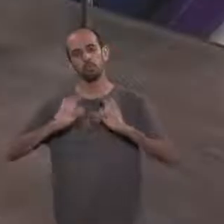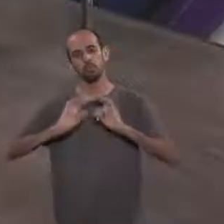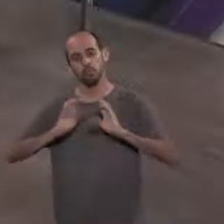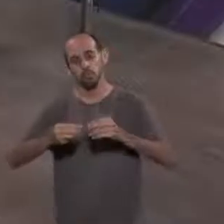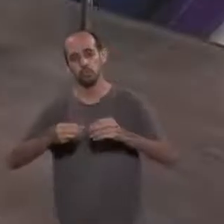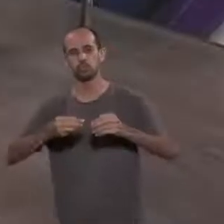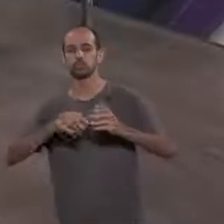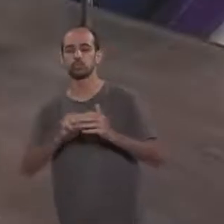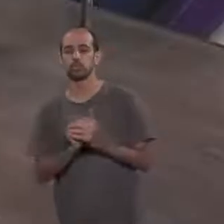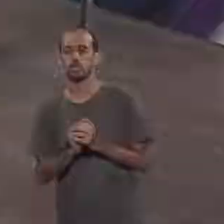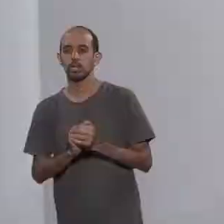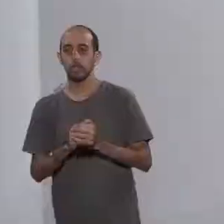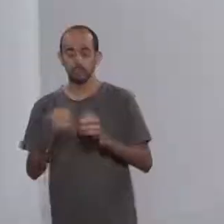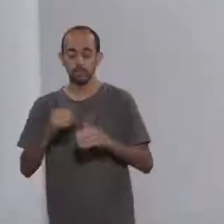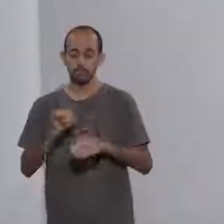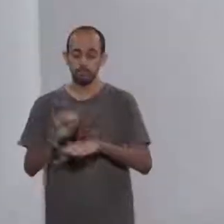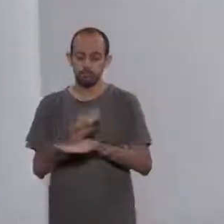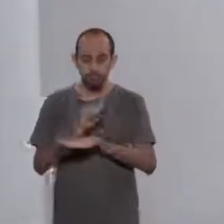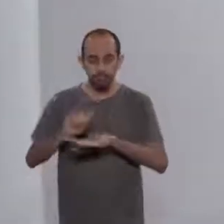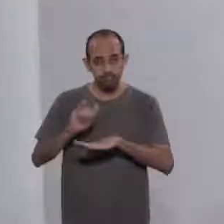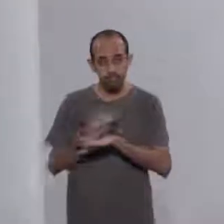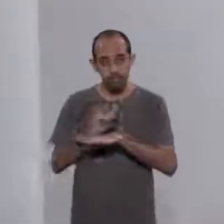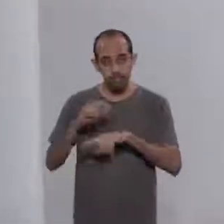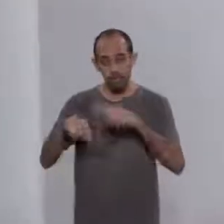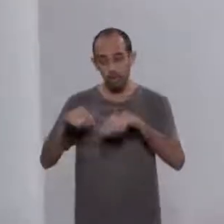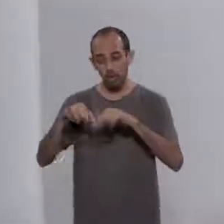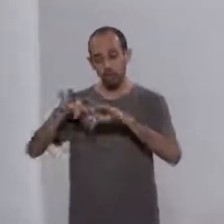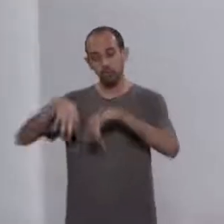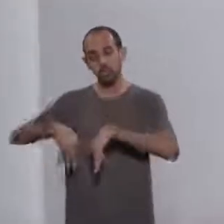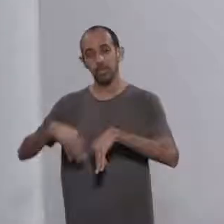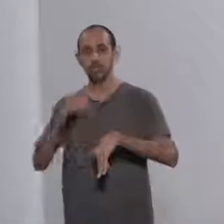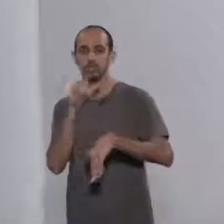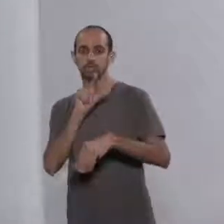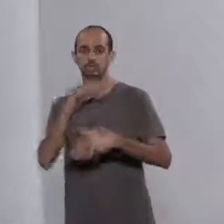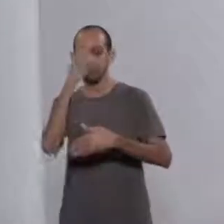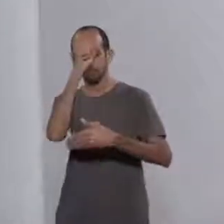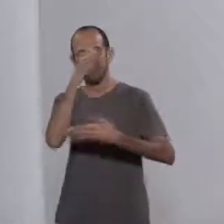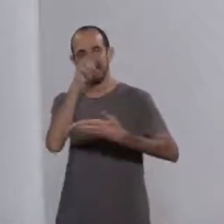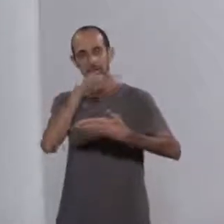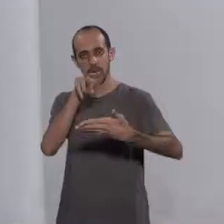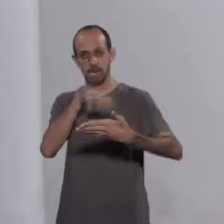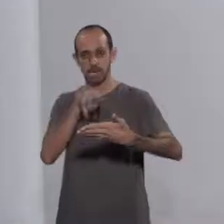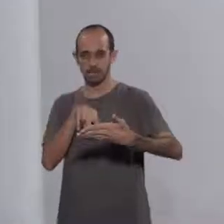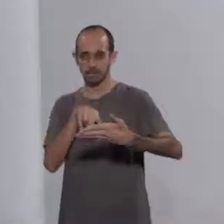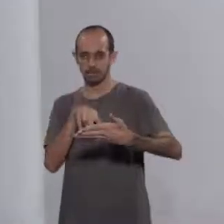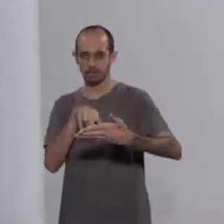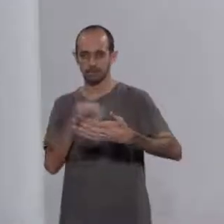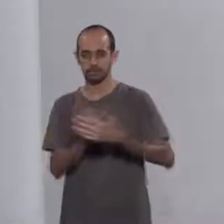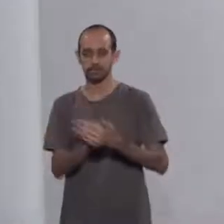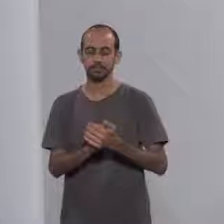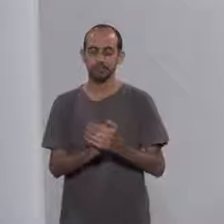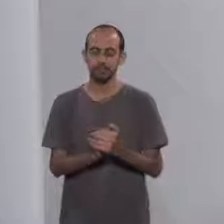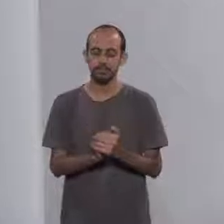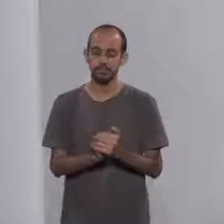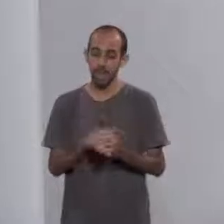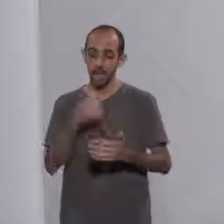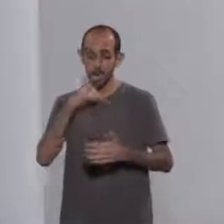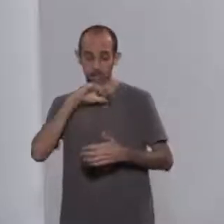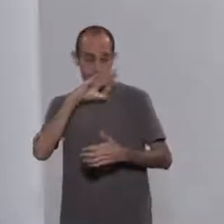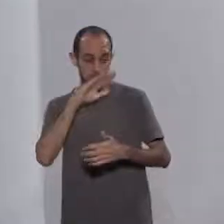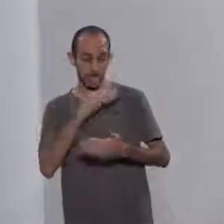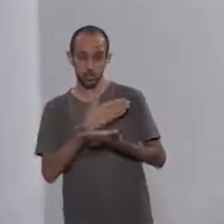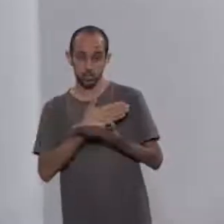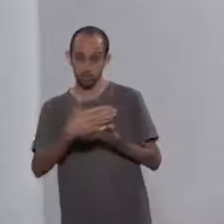a gente foi trabalhando todas essas questões com ele. Ao final ele saiu alfabetizado. Então, assim, as expectativas da mãe, de